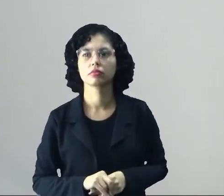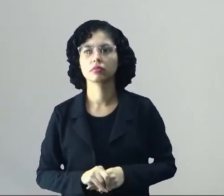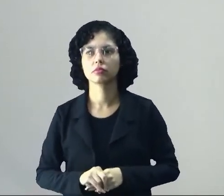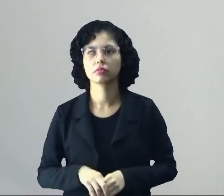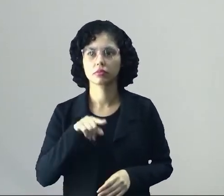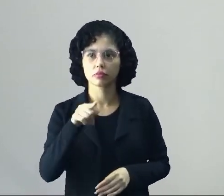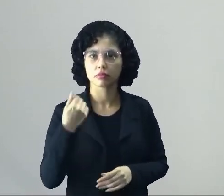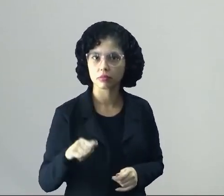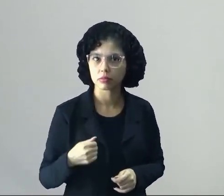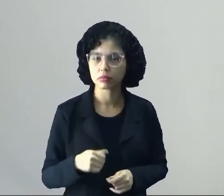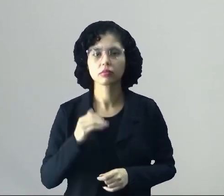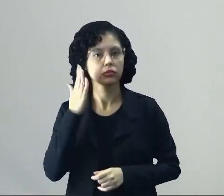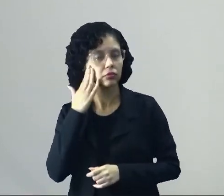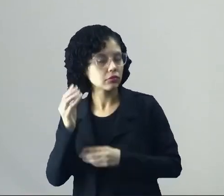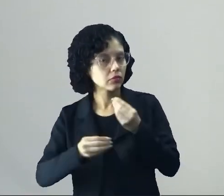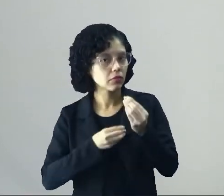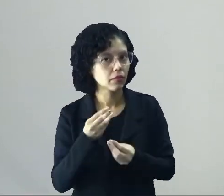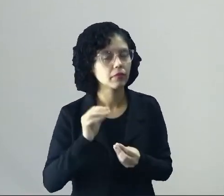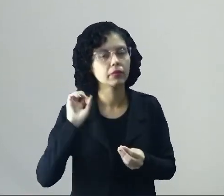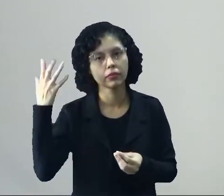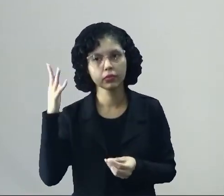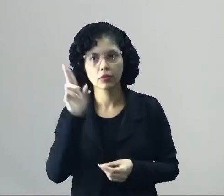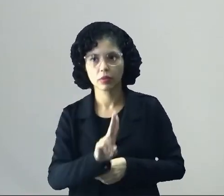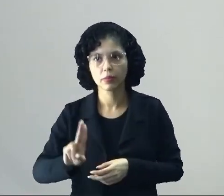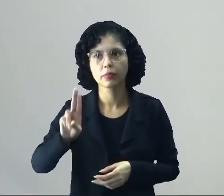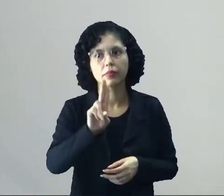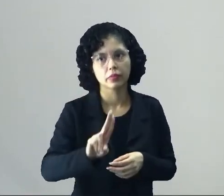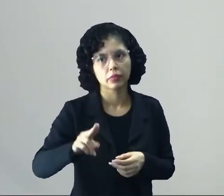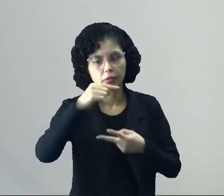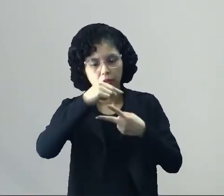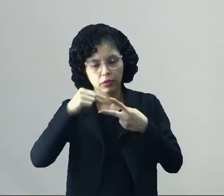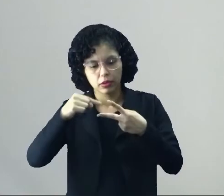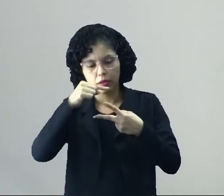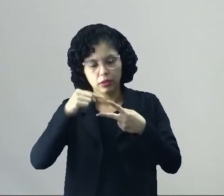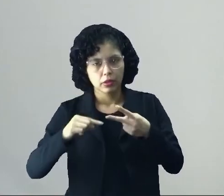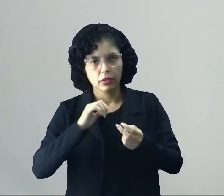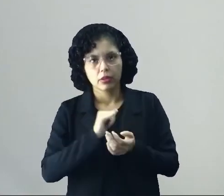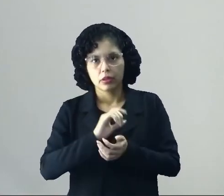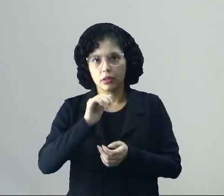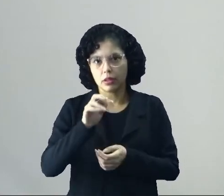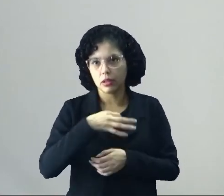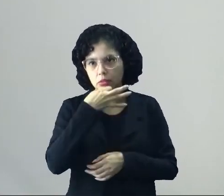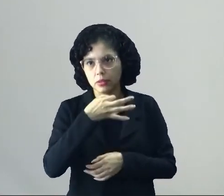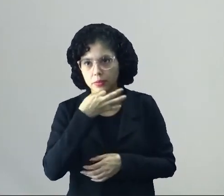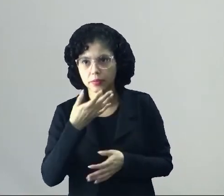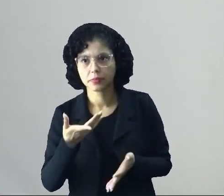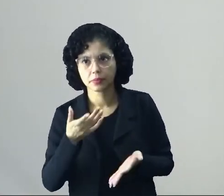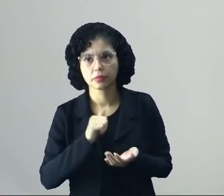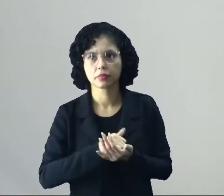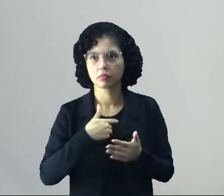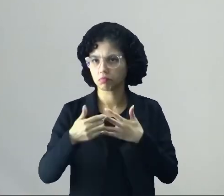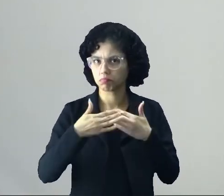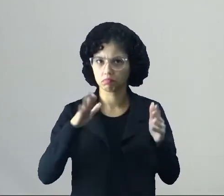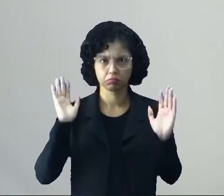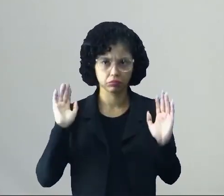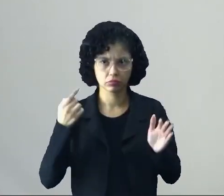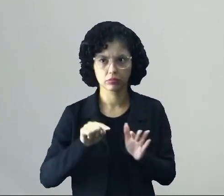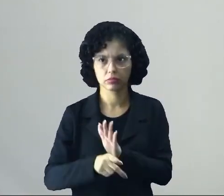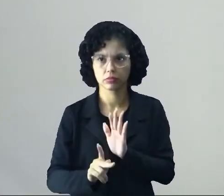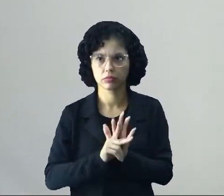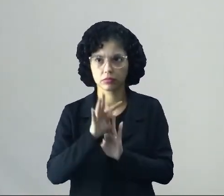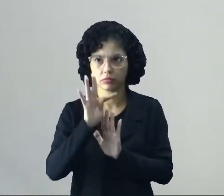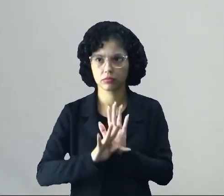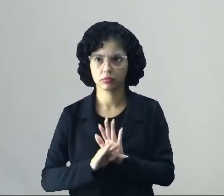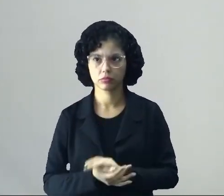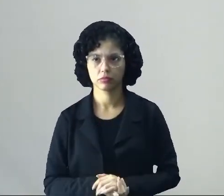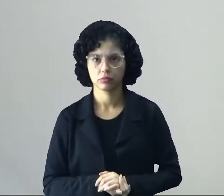você precisa entender só como que funciona. Utilizar dois elementos do tipo operador argumentativo e um de qualquer tipo dentro do seu